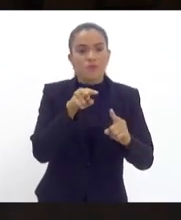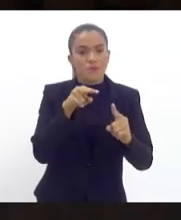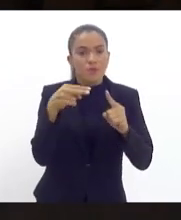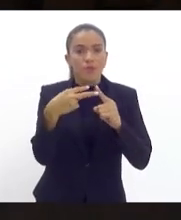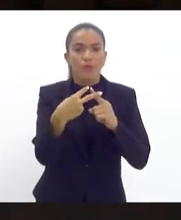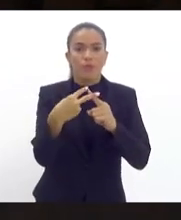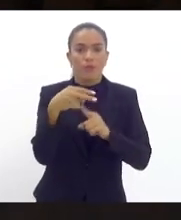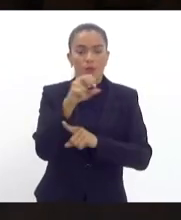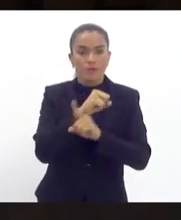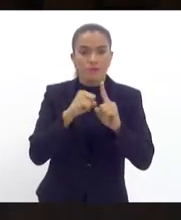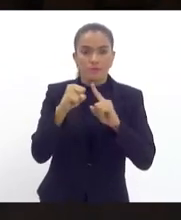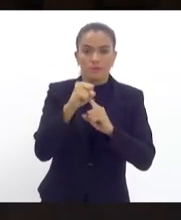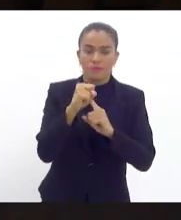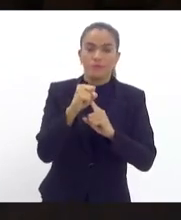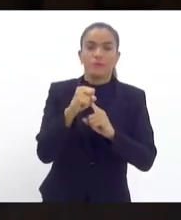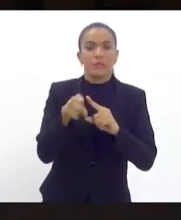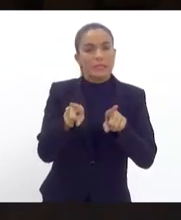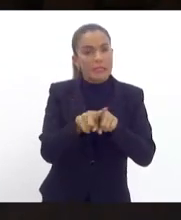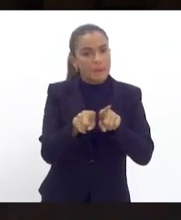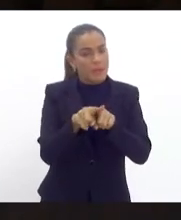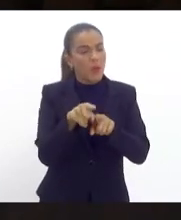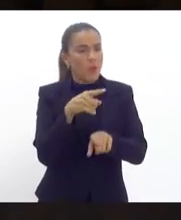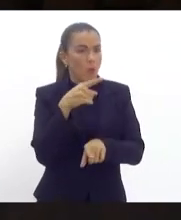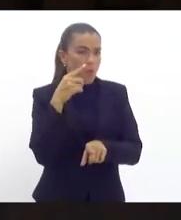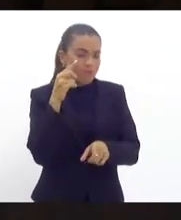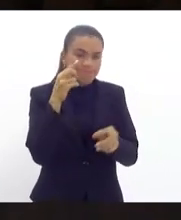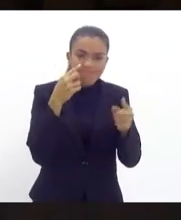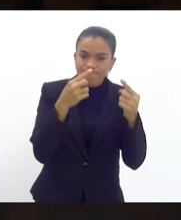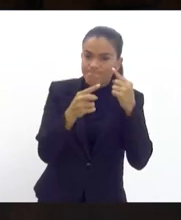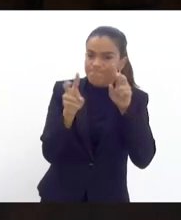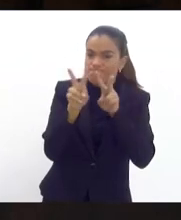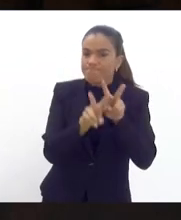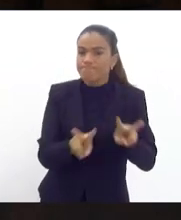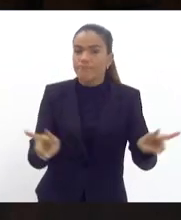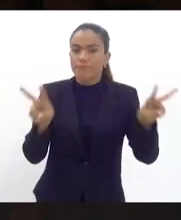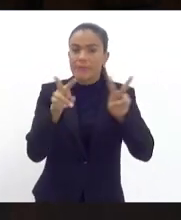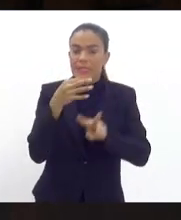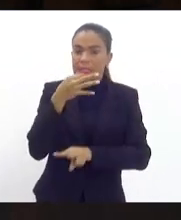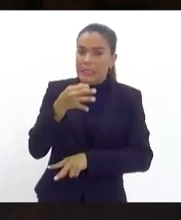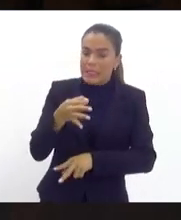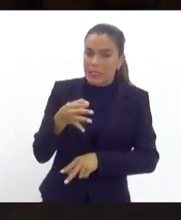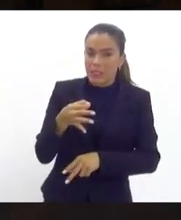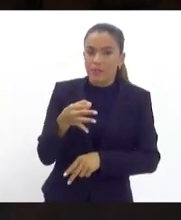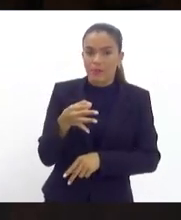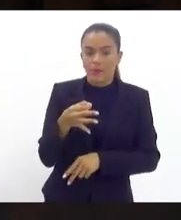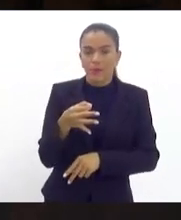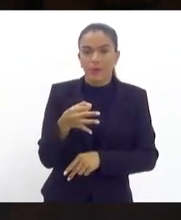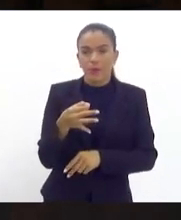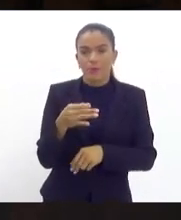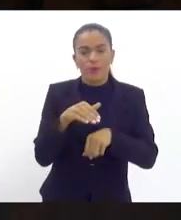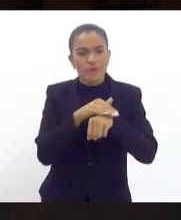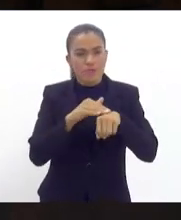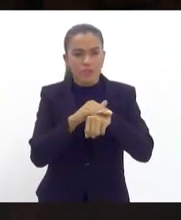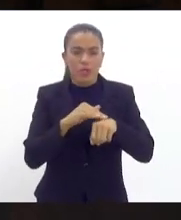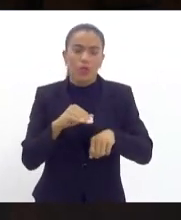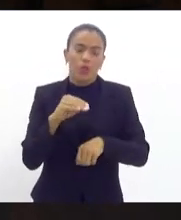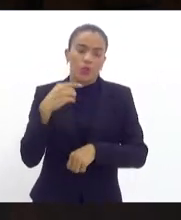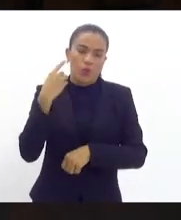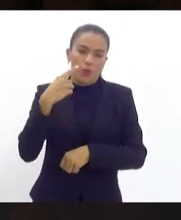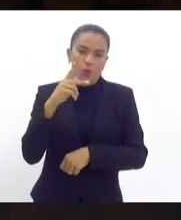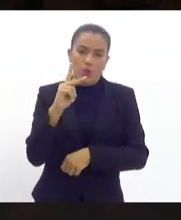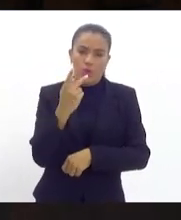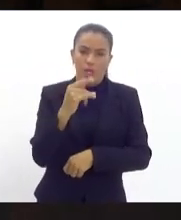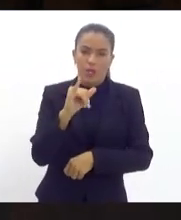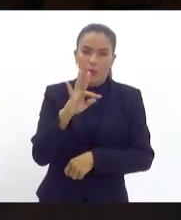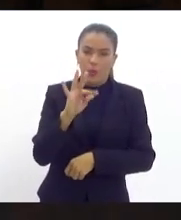social mas também tem que ter um olhar crítico E aí falando com tanto com o Dr Hilton quanto com o Dr com o nosso